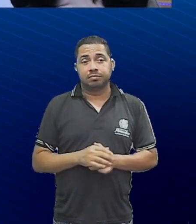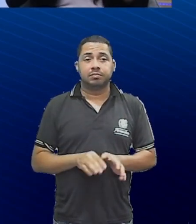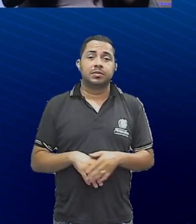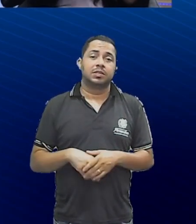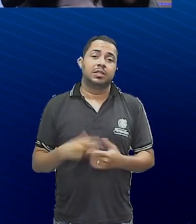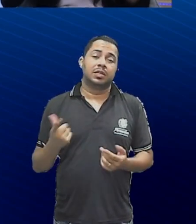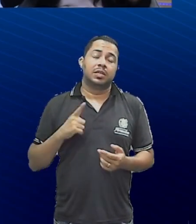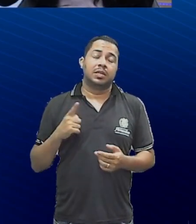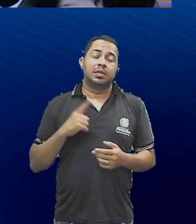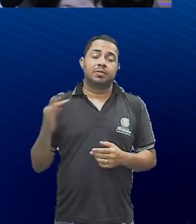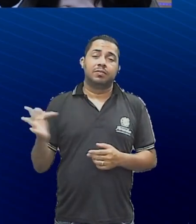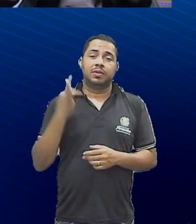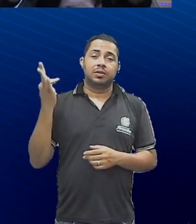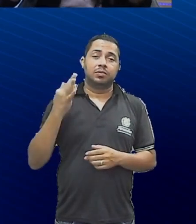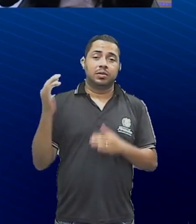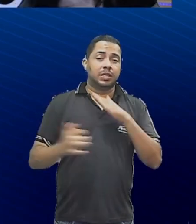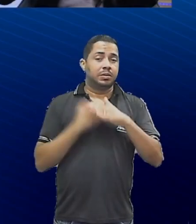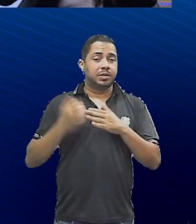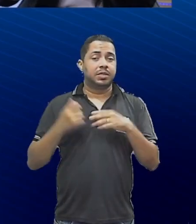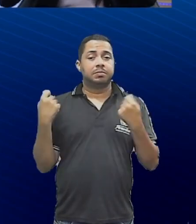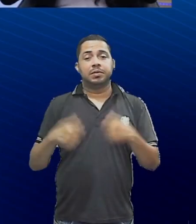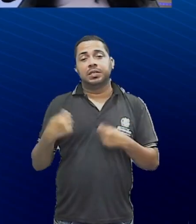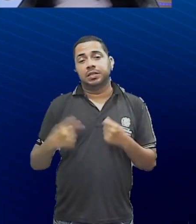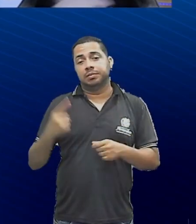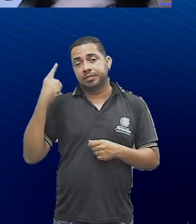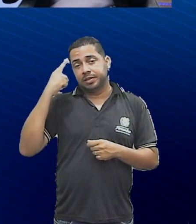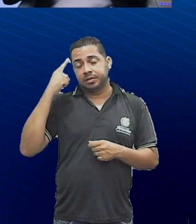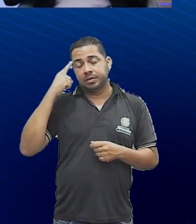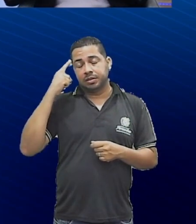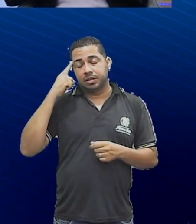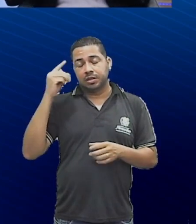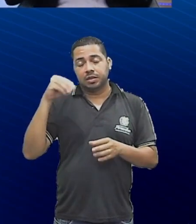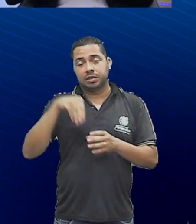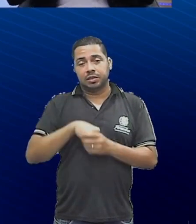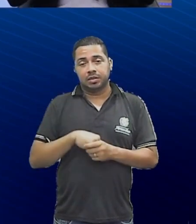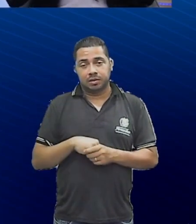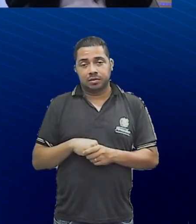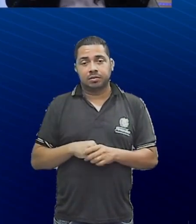São fatores que a empresa precisa pensar, são fatores internos.